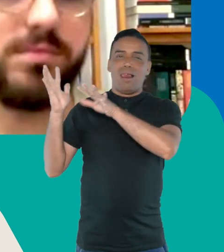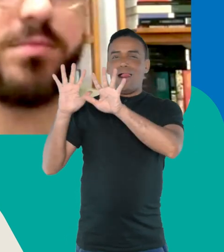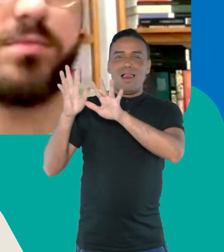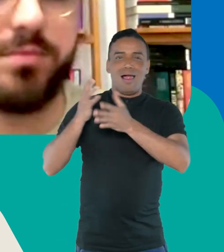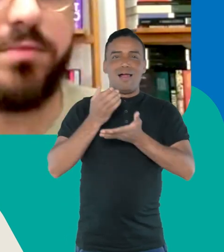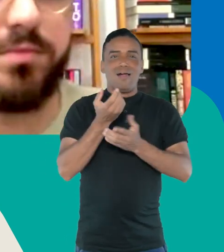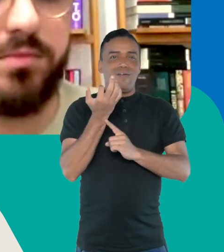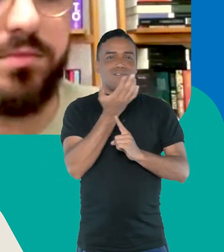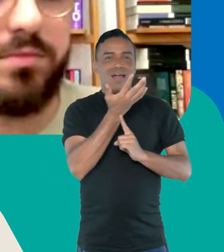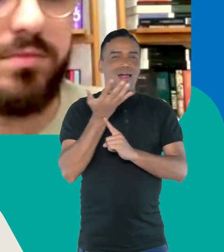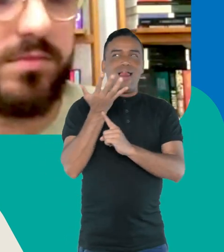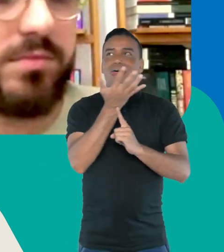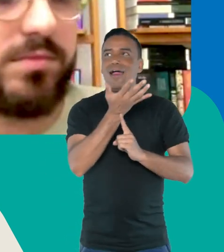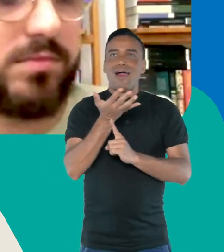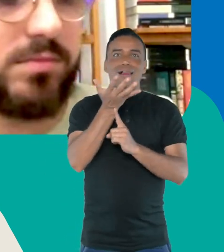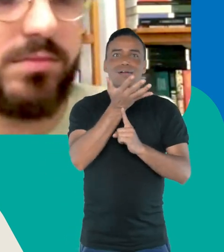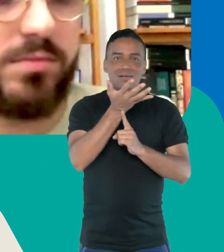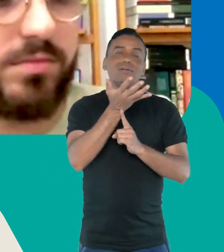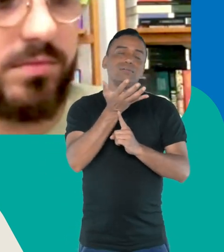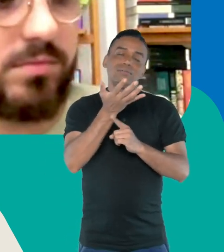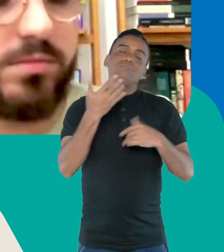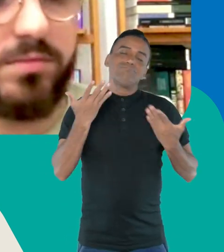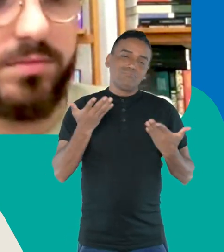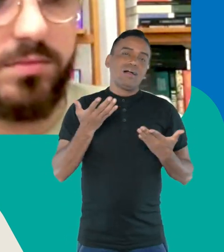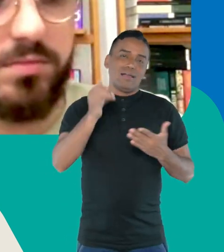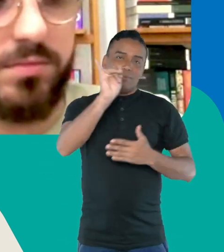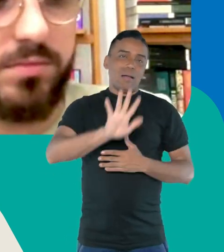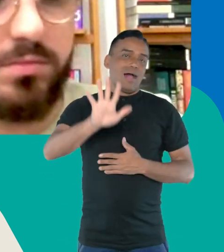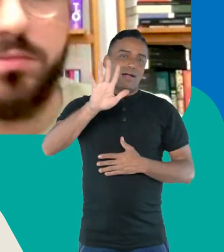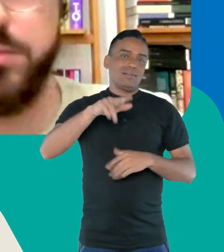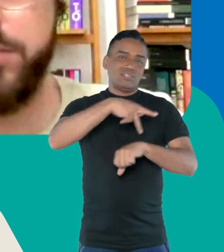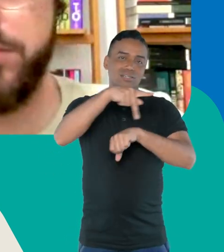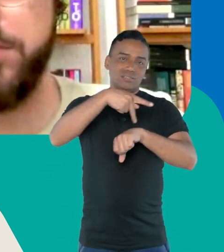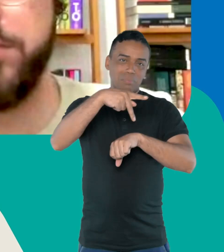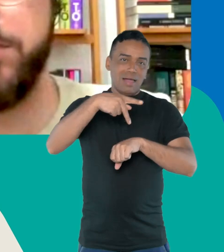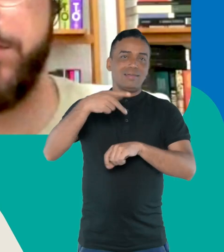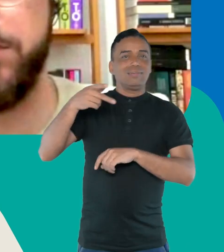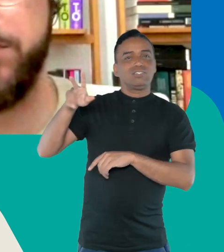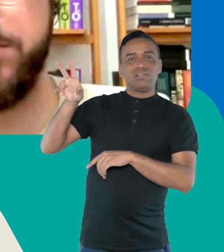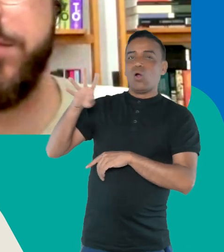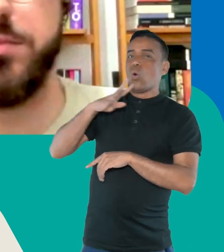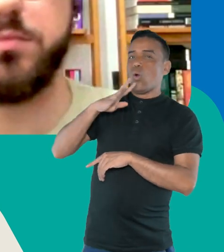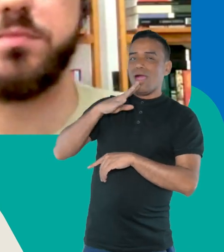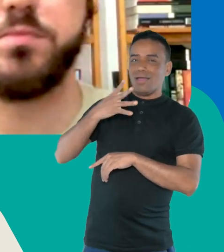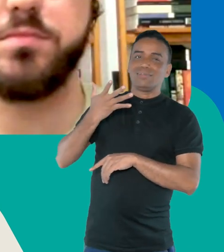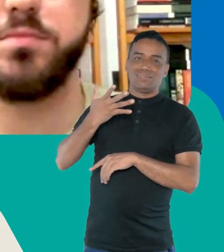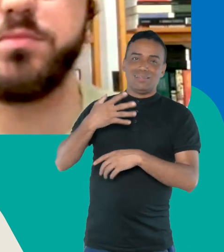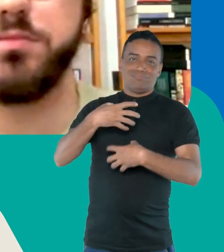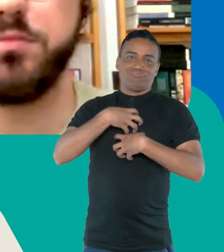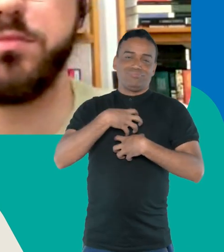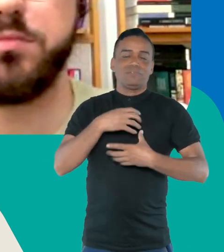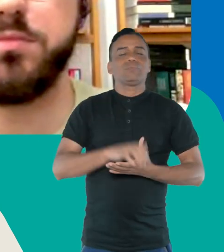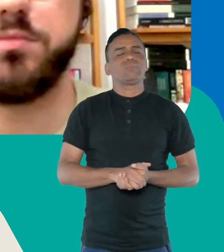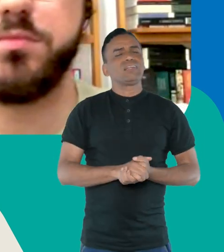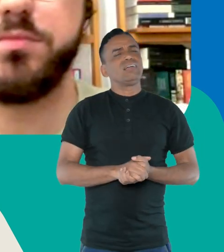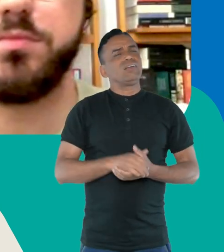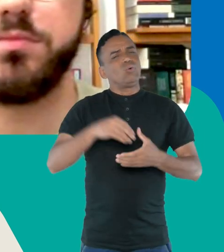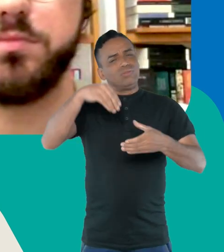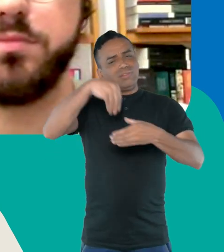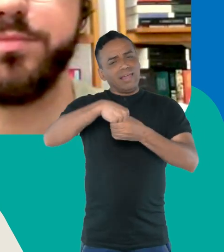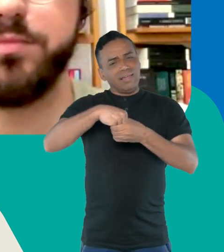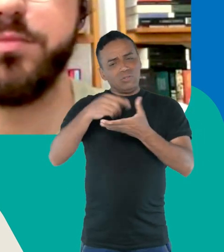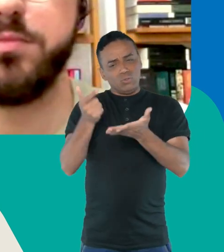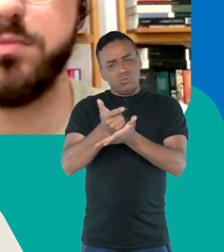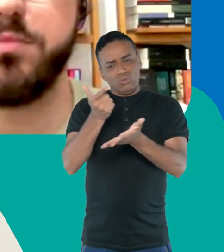enfim. Como é que você, no seu livro, Emerson, como é que você,